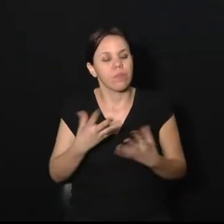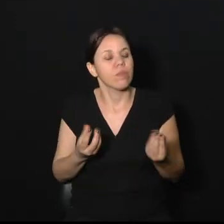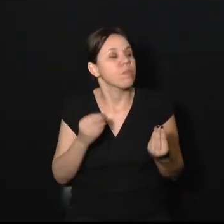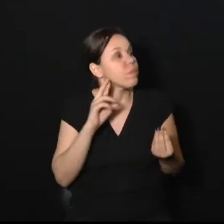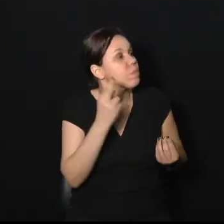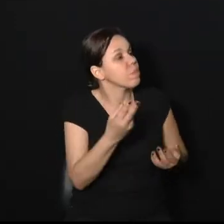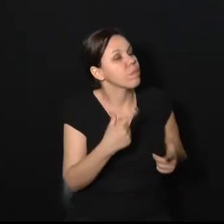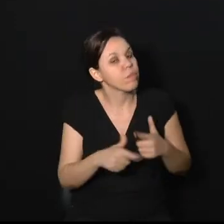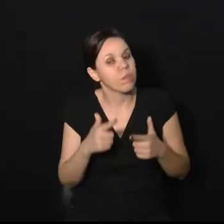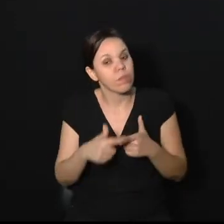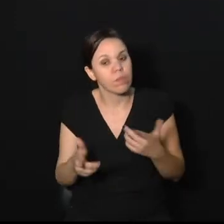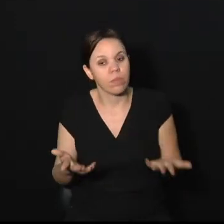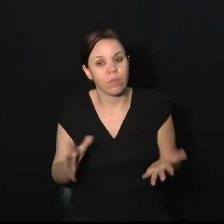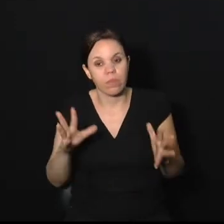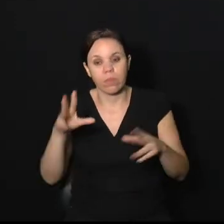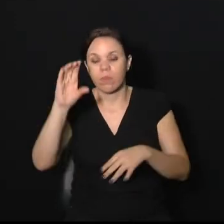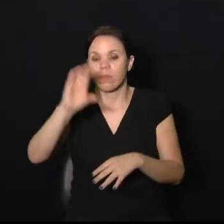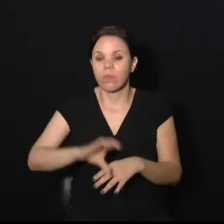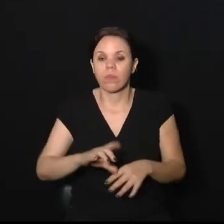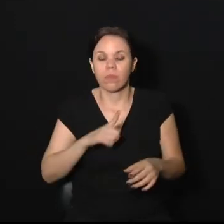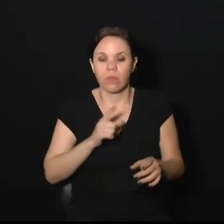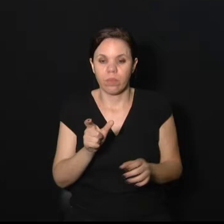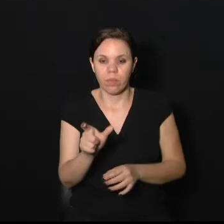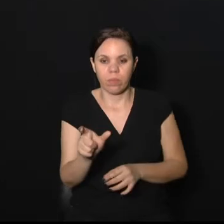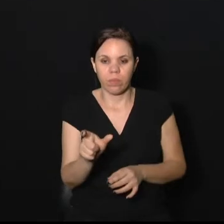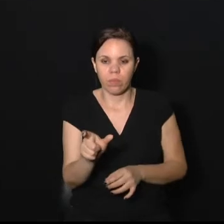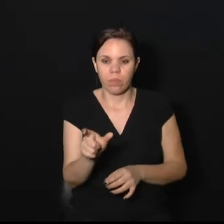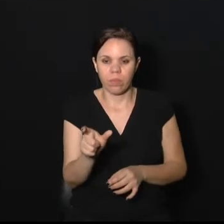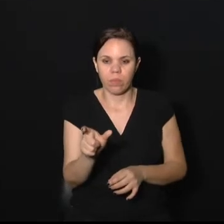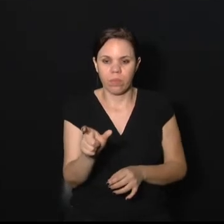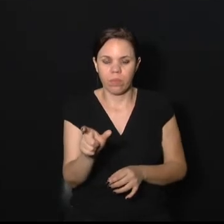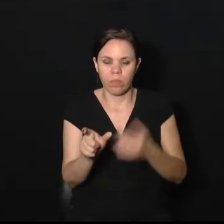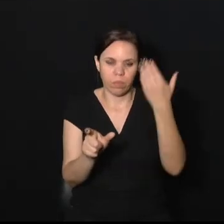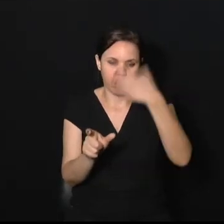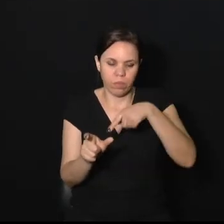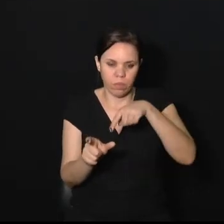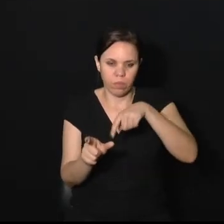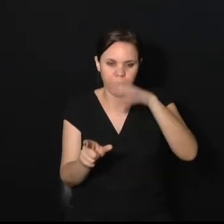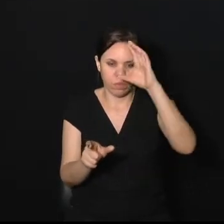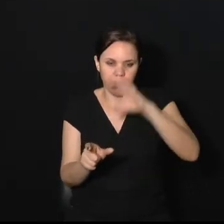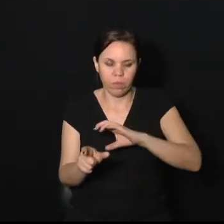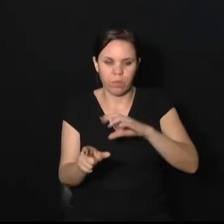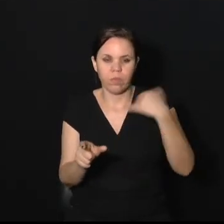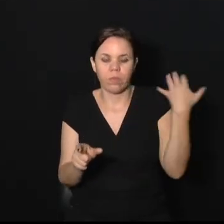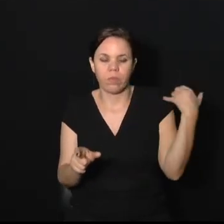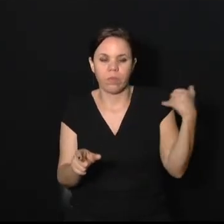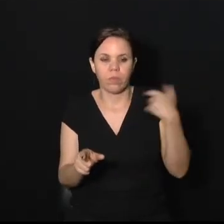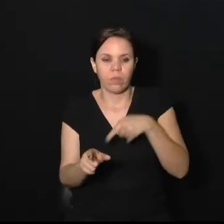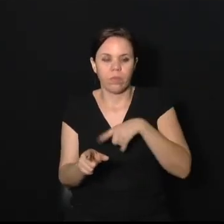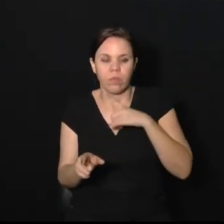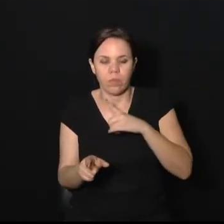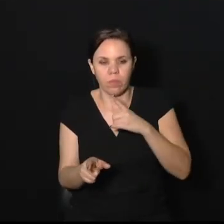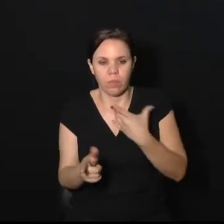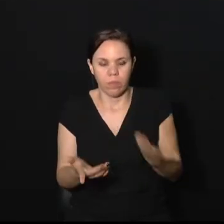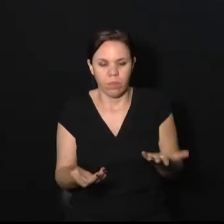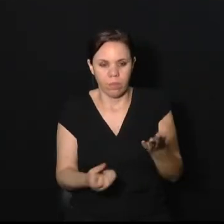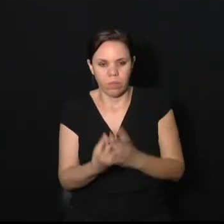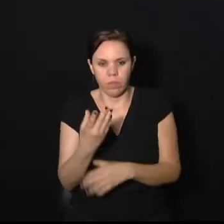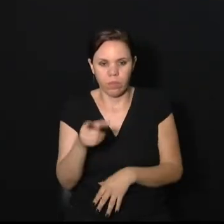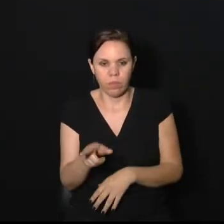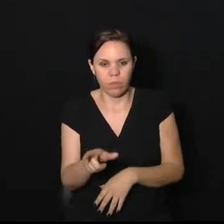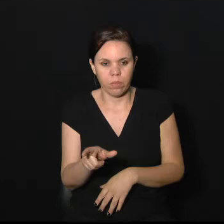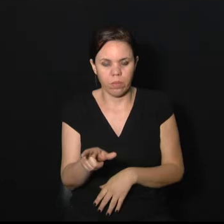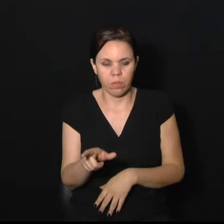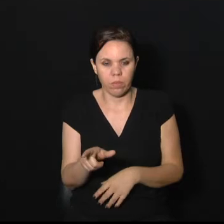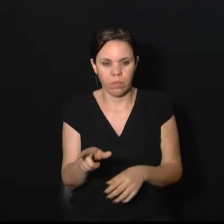problema? Todo cidadão em Singapura tem um cartão, e o cartão do cidadão, né, demonstra qual idade ele tem. Então, eles criaram esse dispositivo